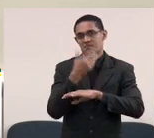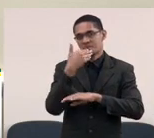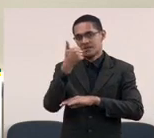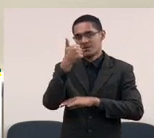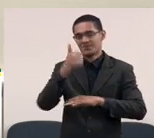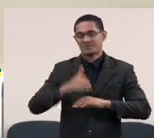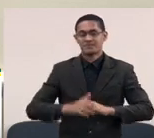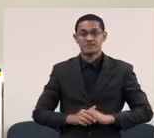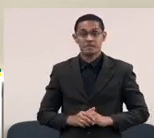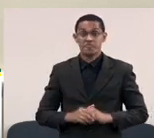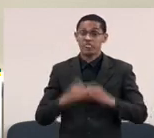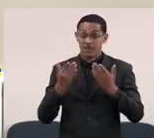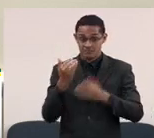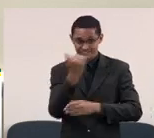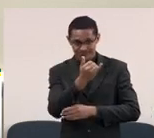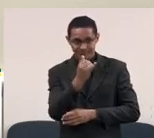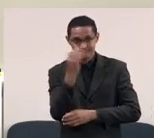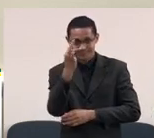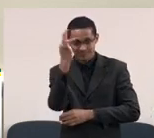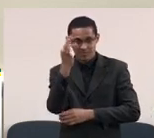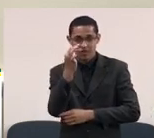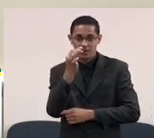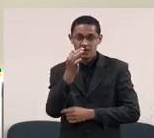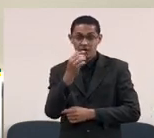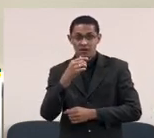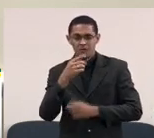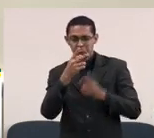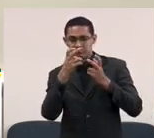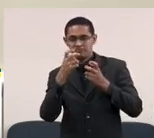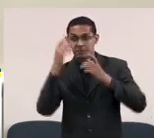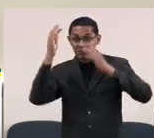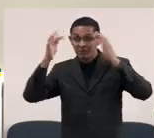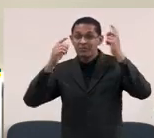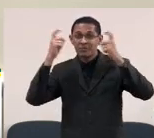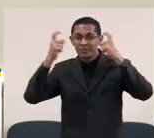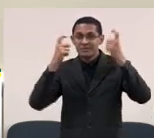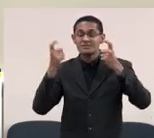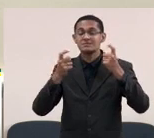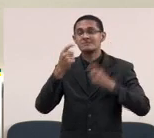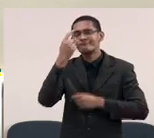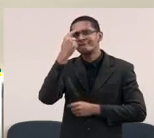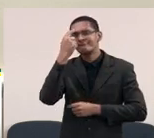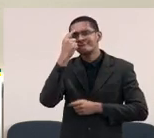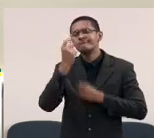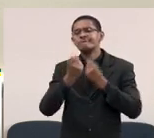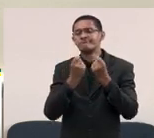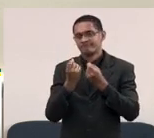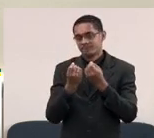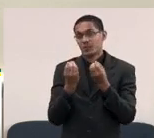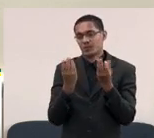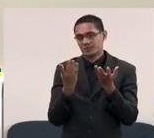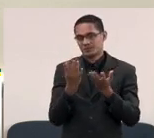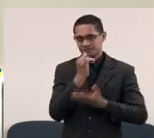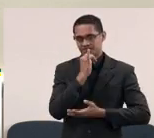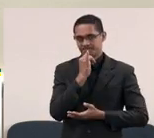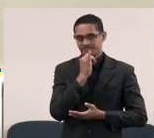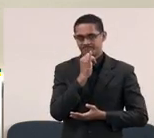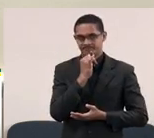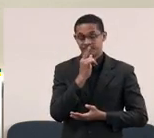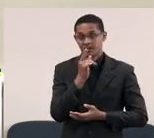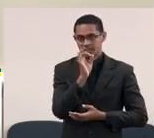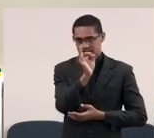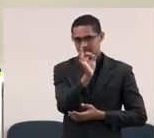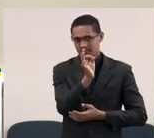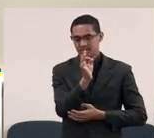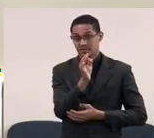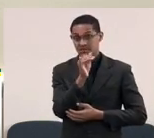E, deputado Furlan, a primeira preocupação aqui é o desdobramento. Por exemplo,